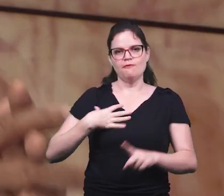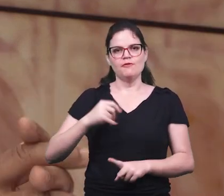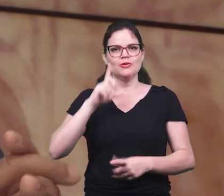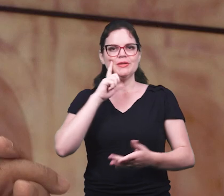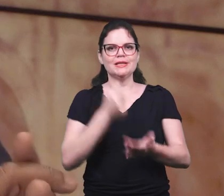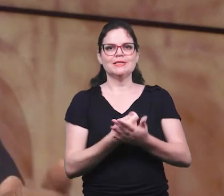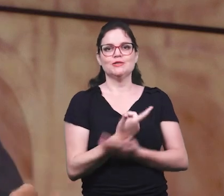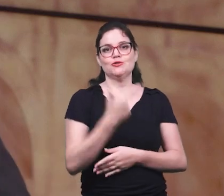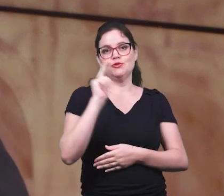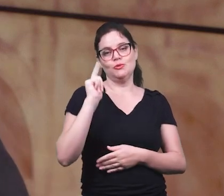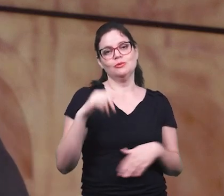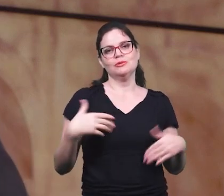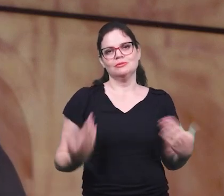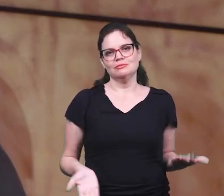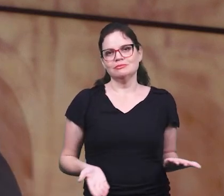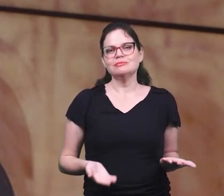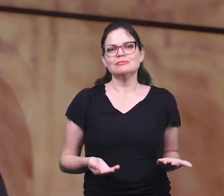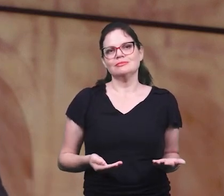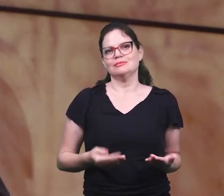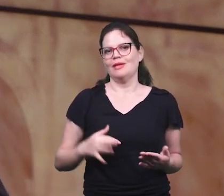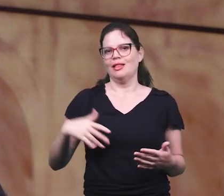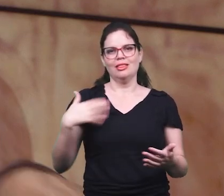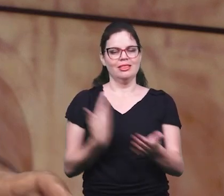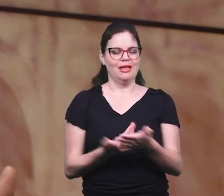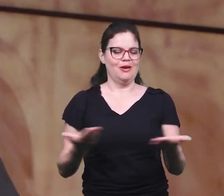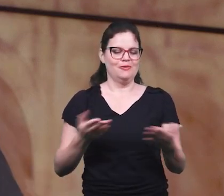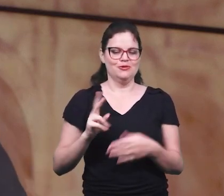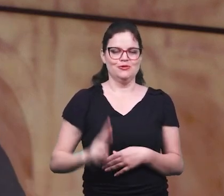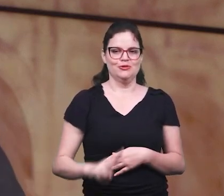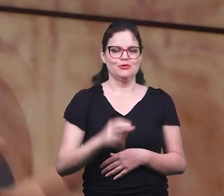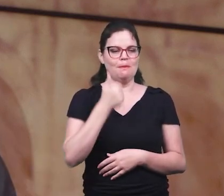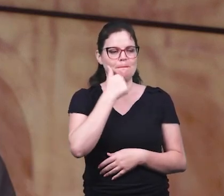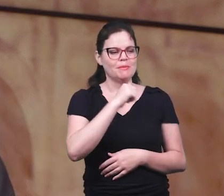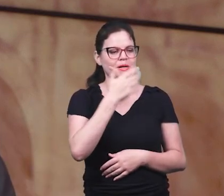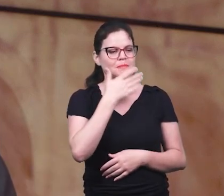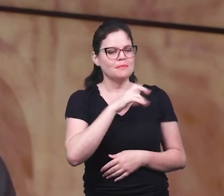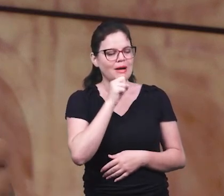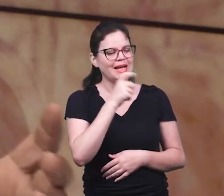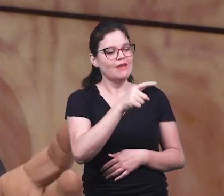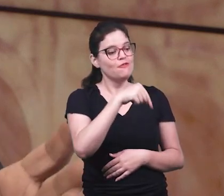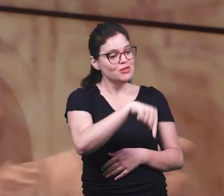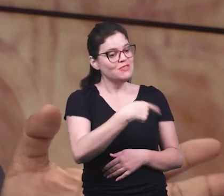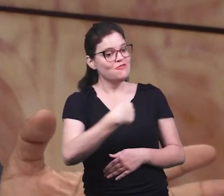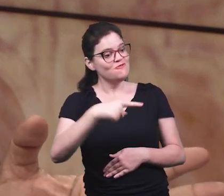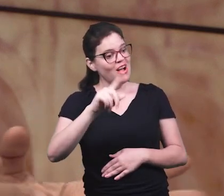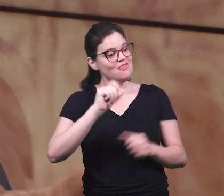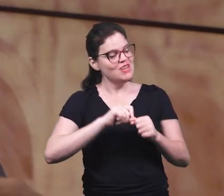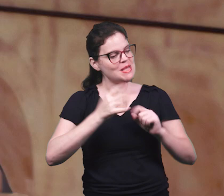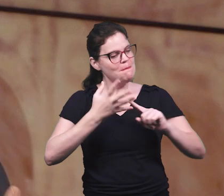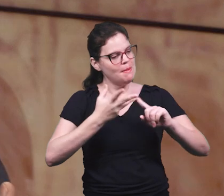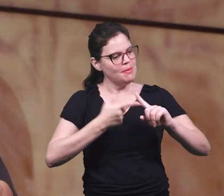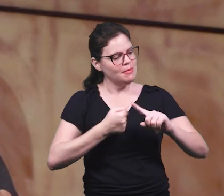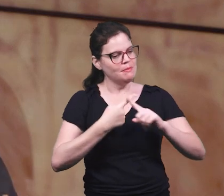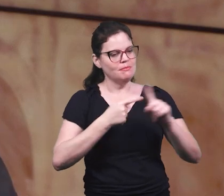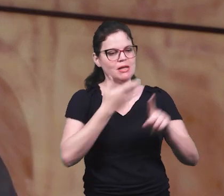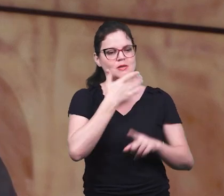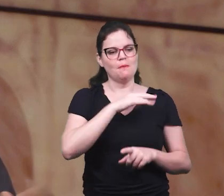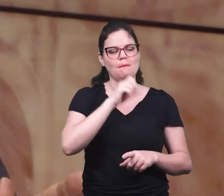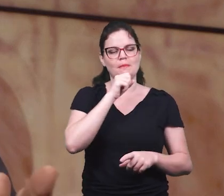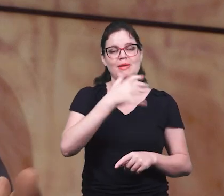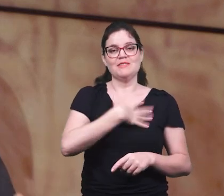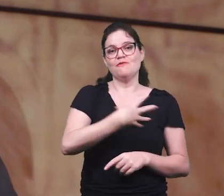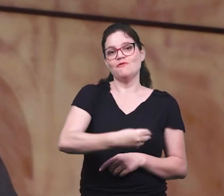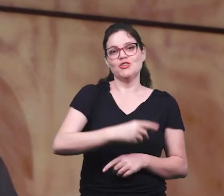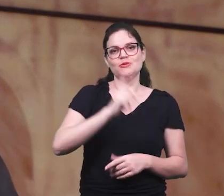Acho que até hoje continua do mesmo jeito a humanidade, né? Os pais querendo muitas vezes um caminho para o filho, o filho querendo outro. Mas é